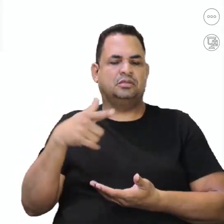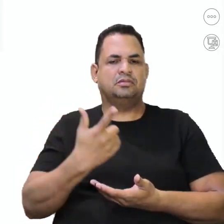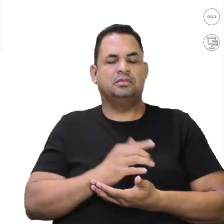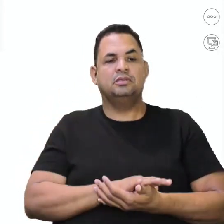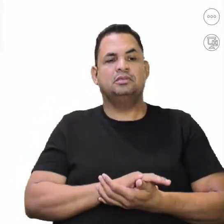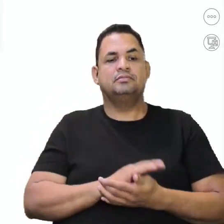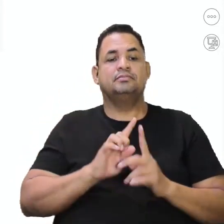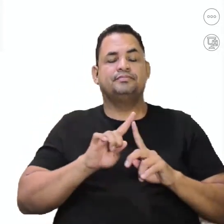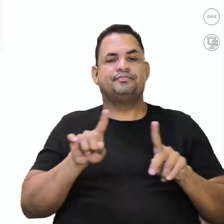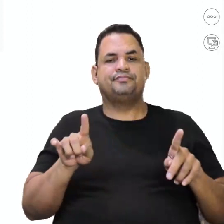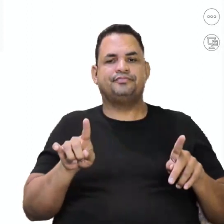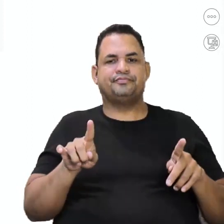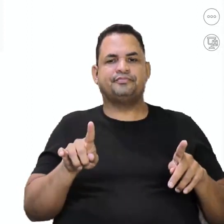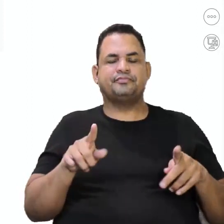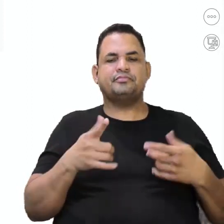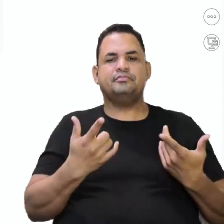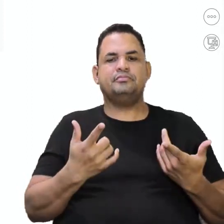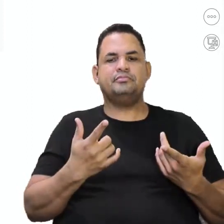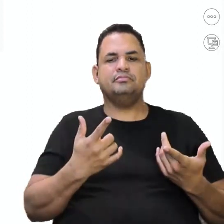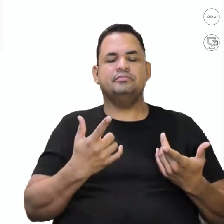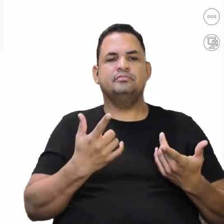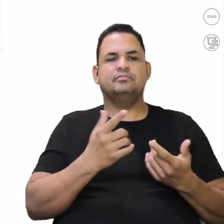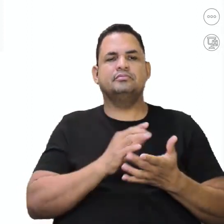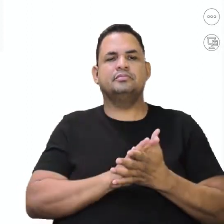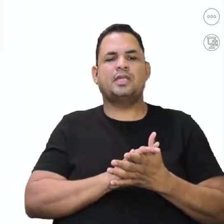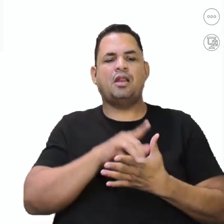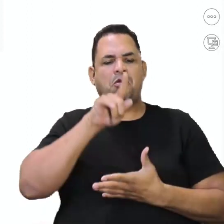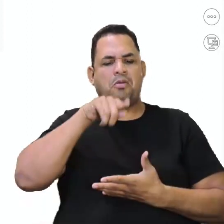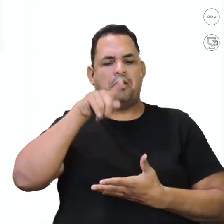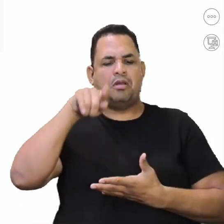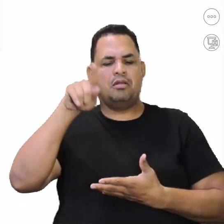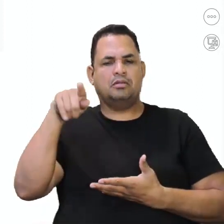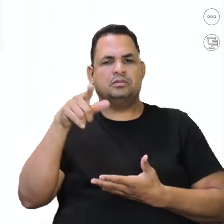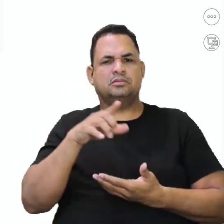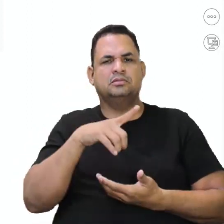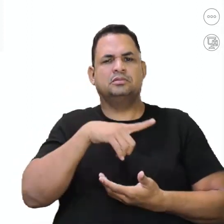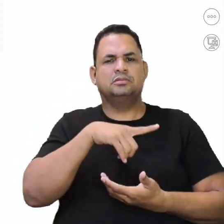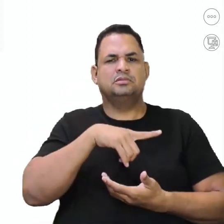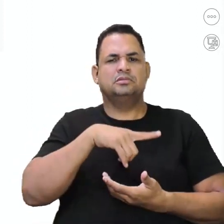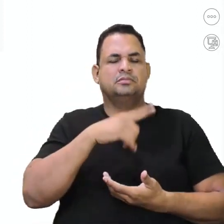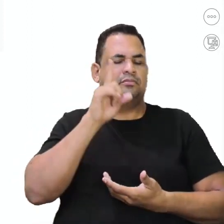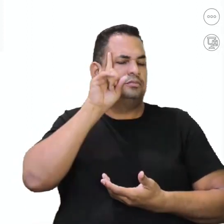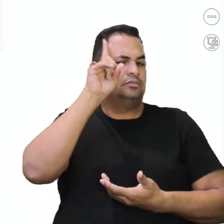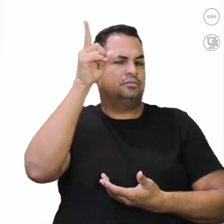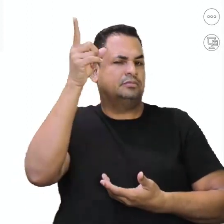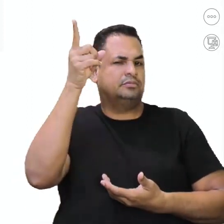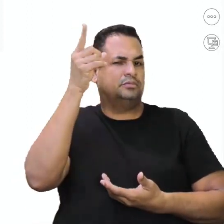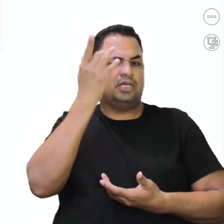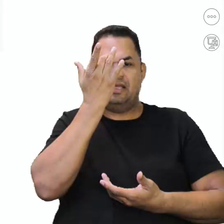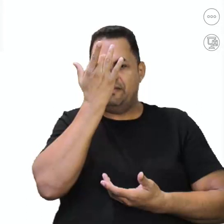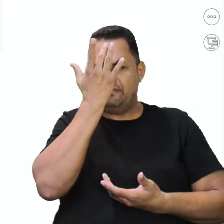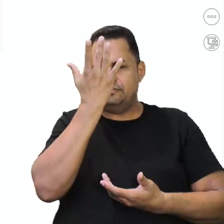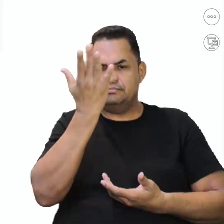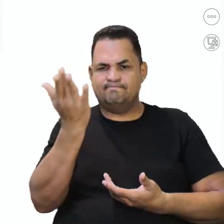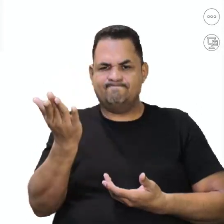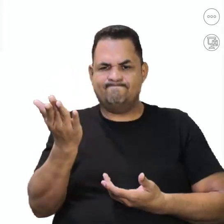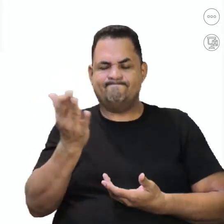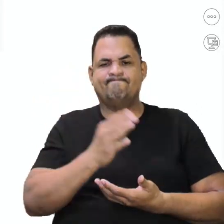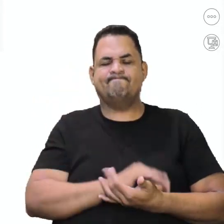certo? Porém, ainda assim, mesmo com gráficos, ele tem uma ideia de